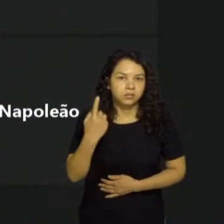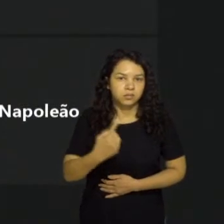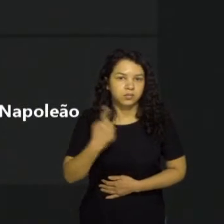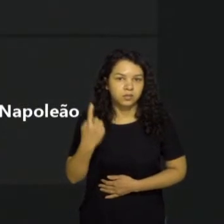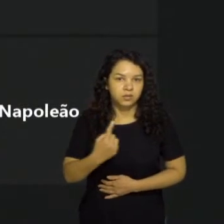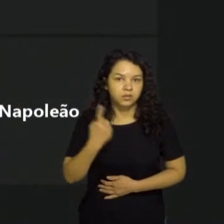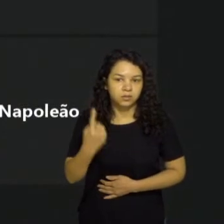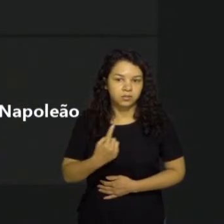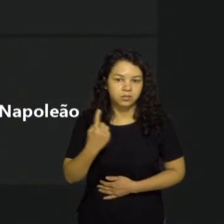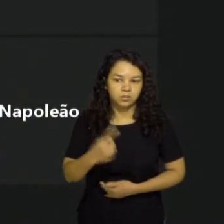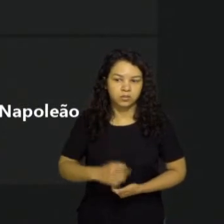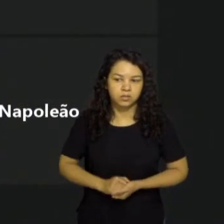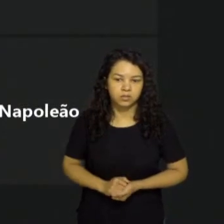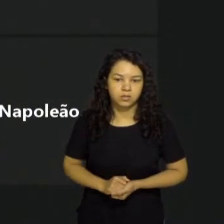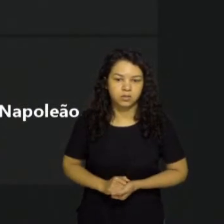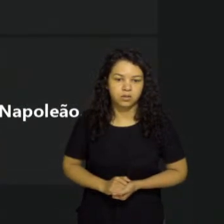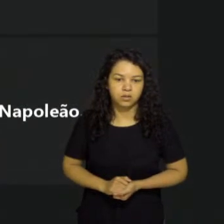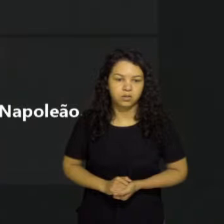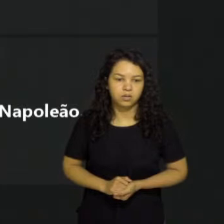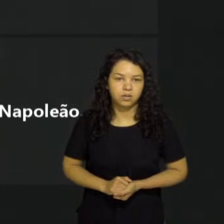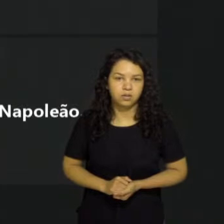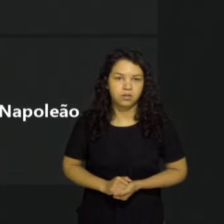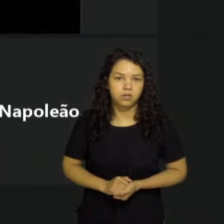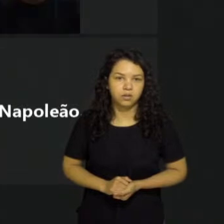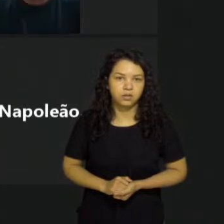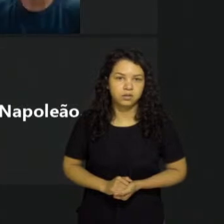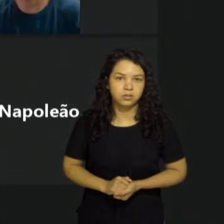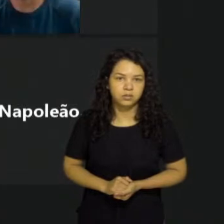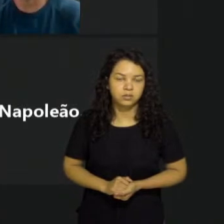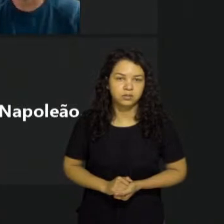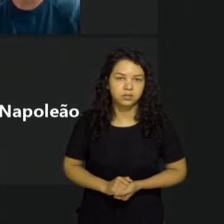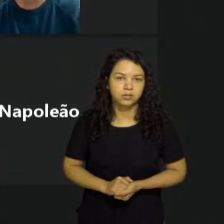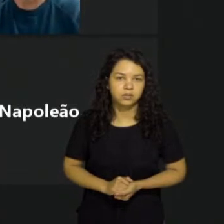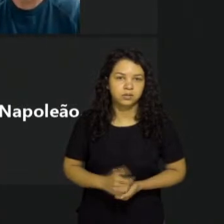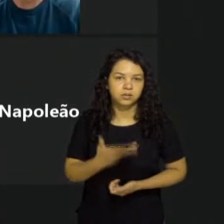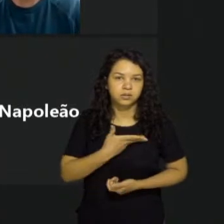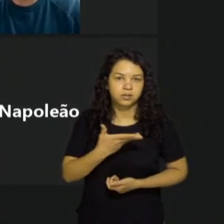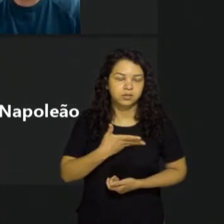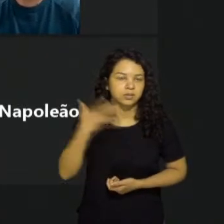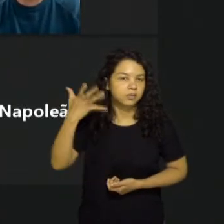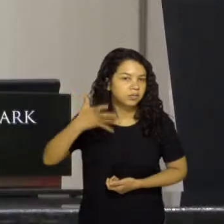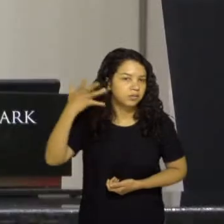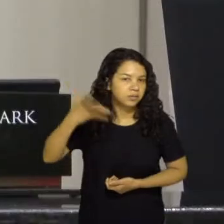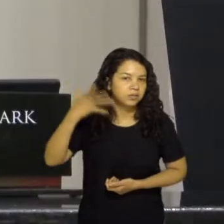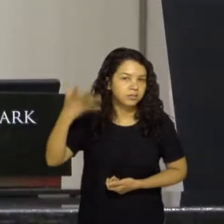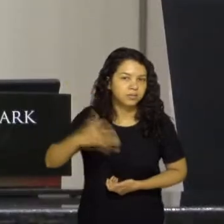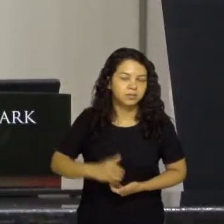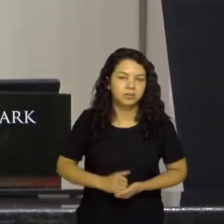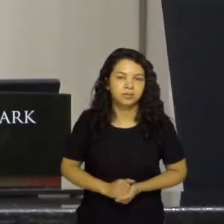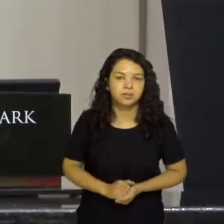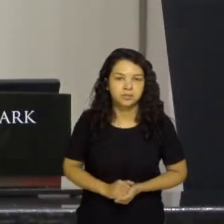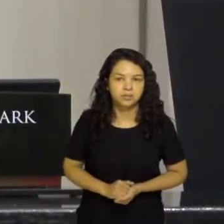os jovens aí, a Mábile, a Ana, o Alexandre,